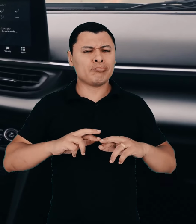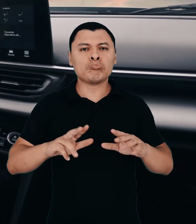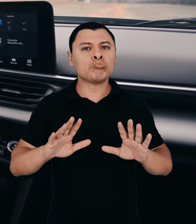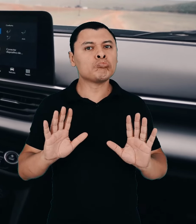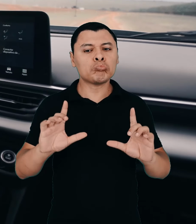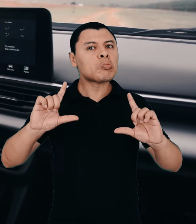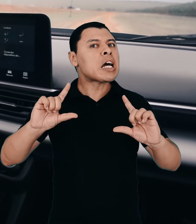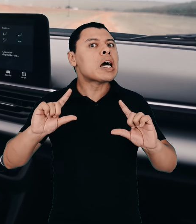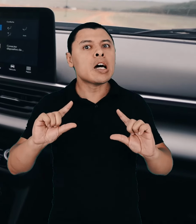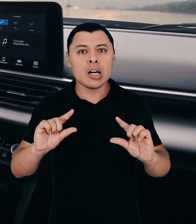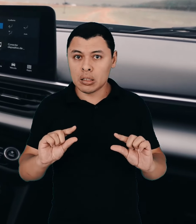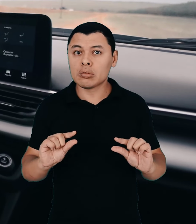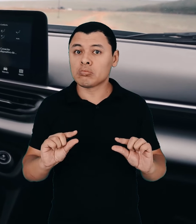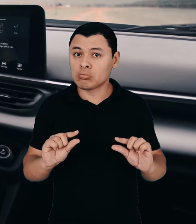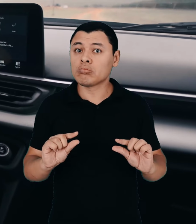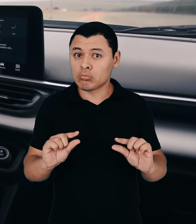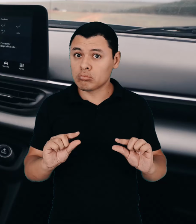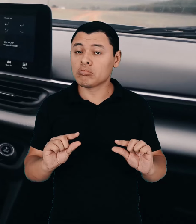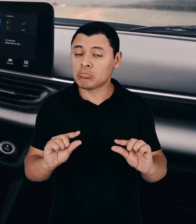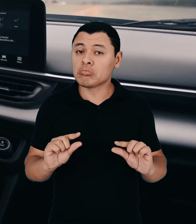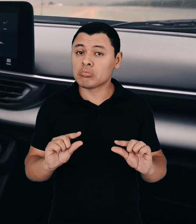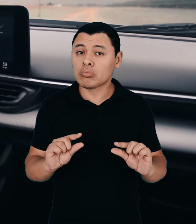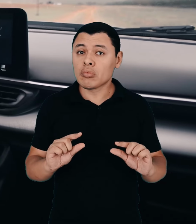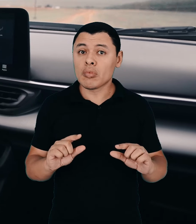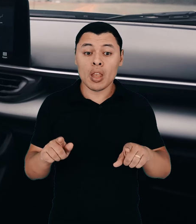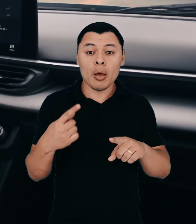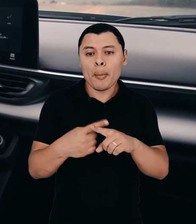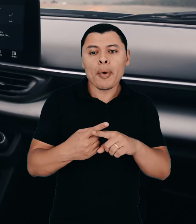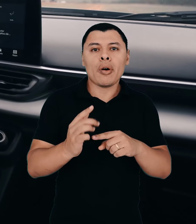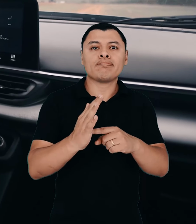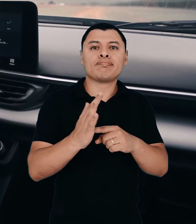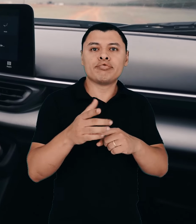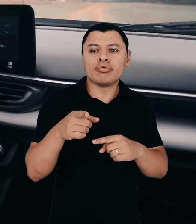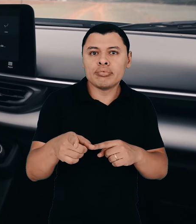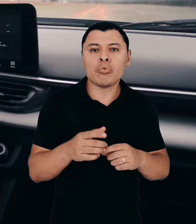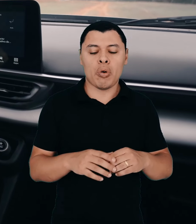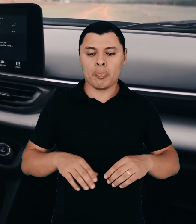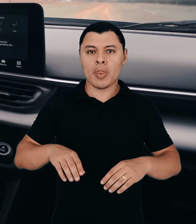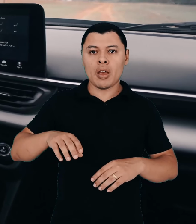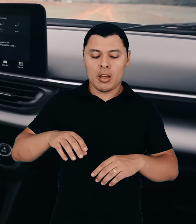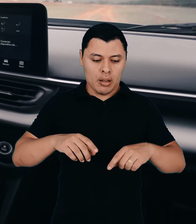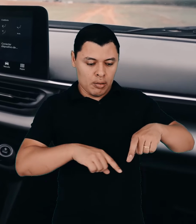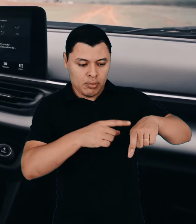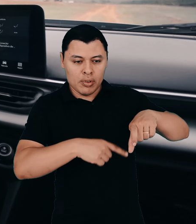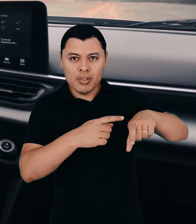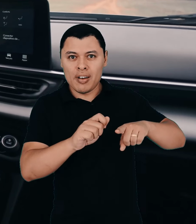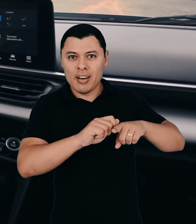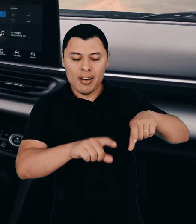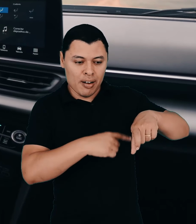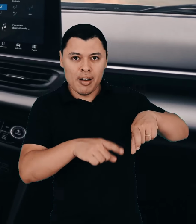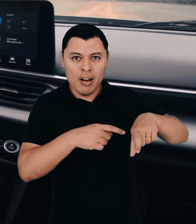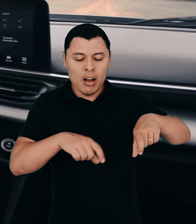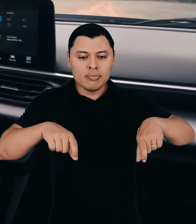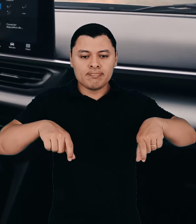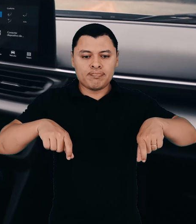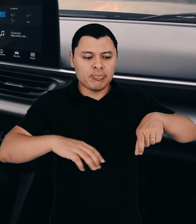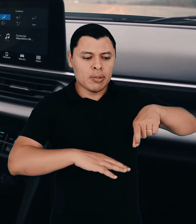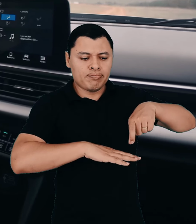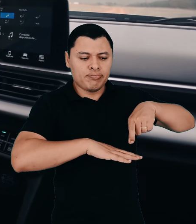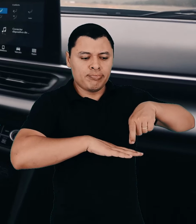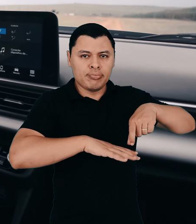aspereza, que justamente é a capacidade de filtragem das vibrações que são transmitidas do pavimento para os componentes de suspensão, para os ocupantes, para as costas,